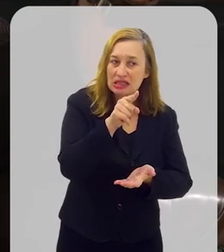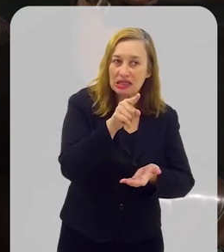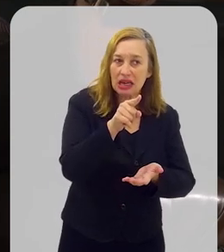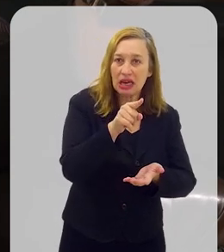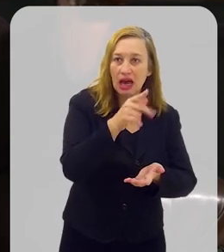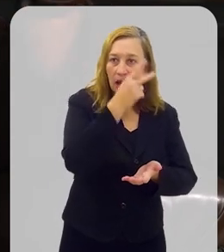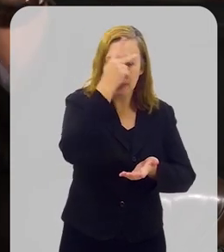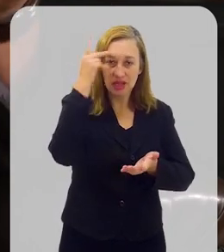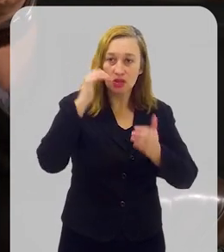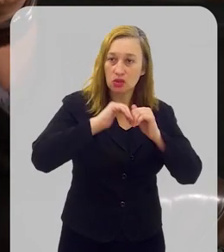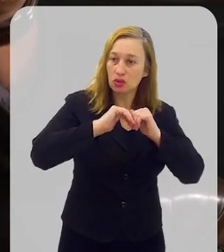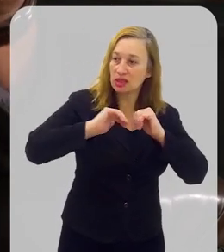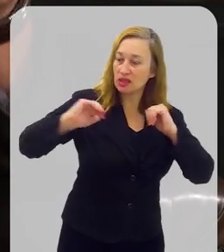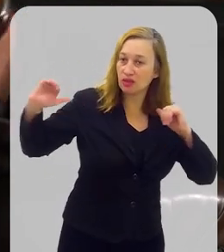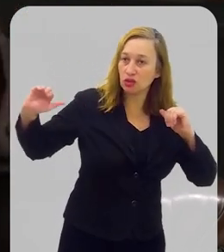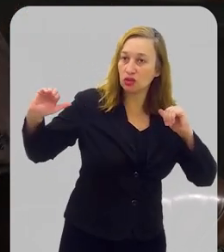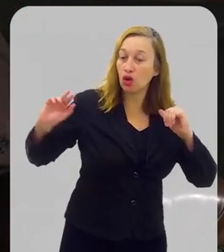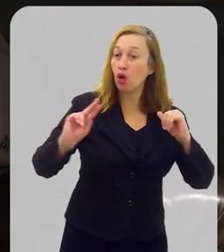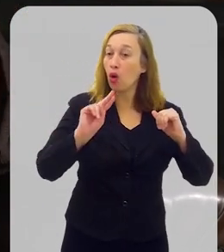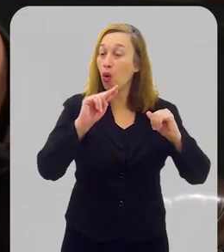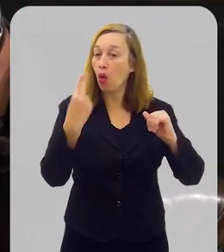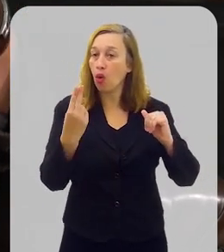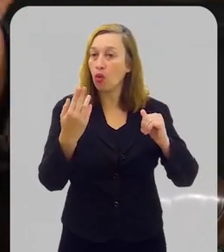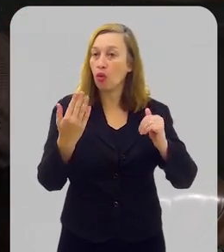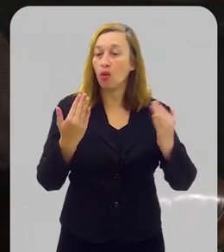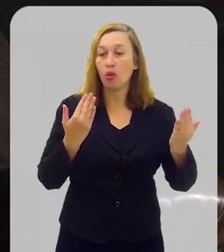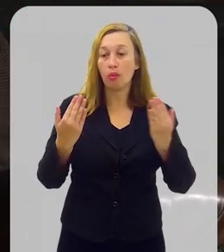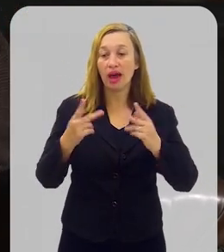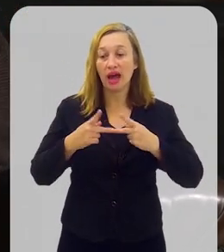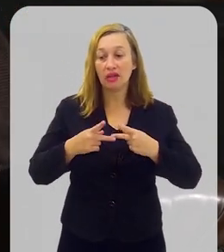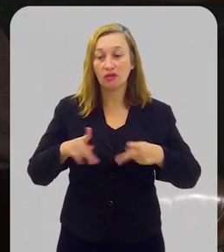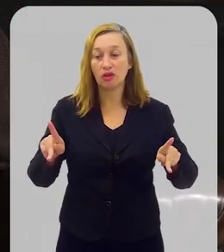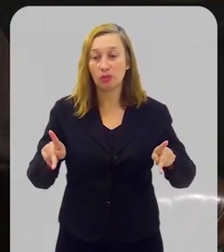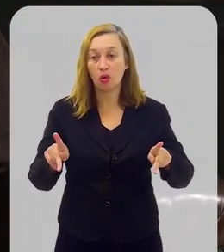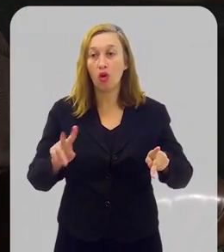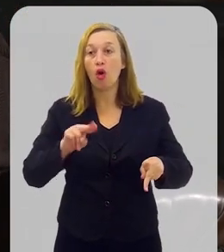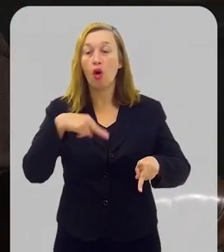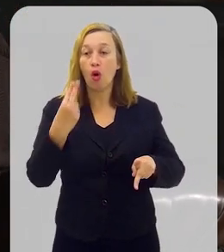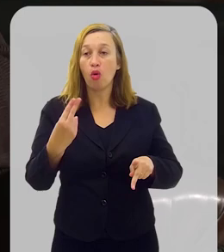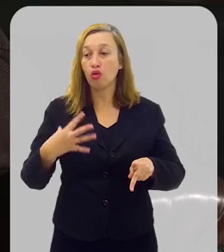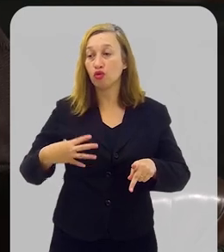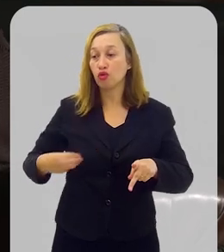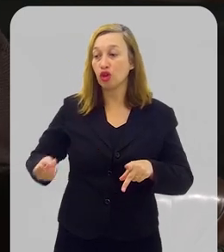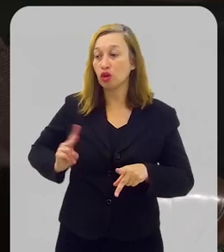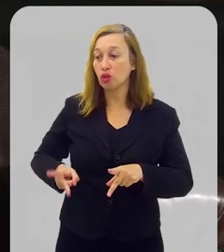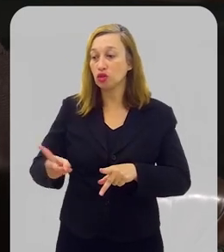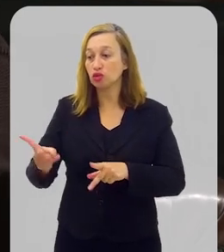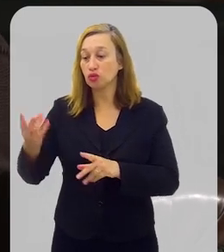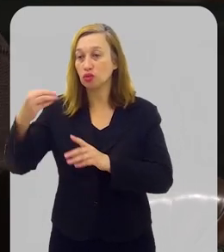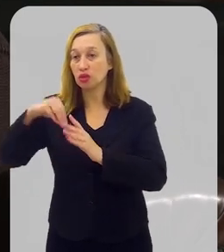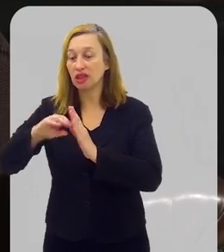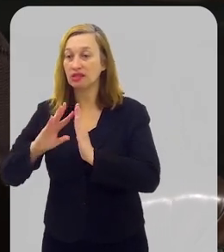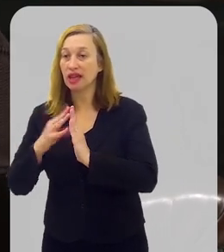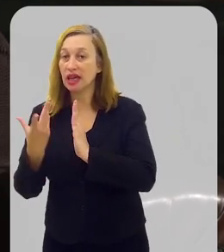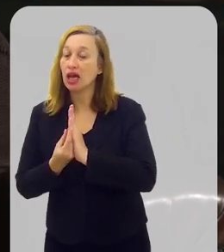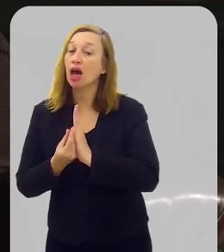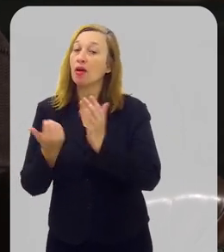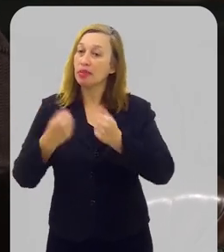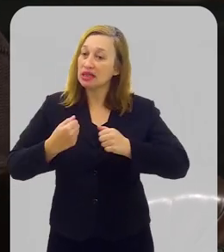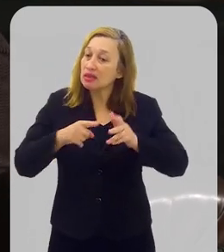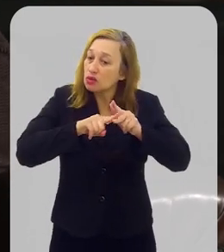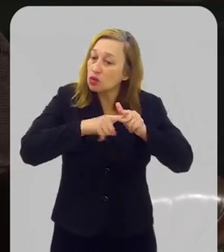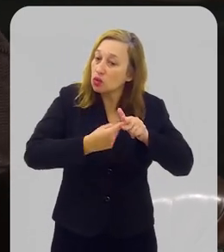perdida seja você o filho pródigo seja você o filho que ficou vamos nos